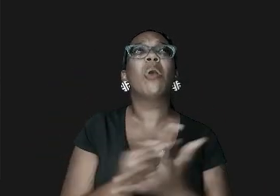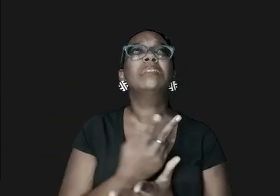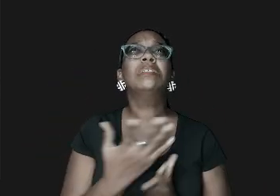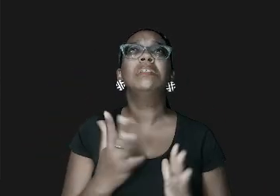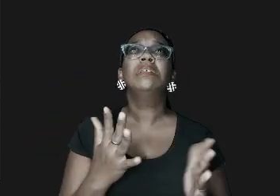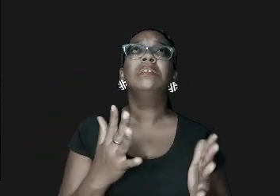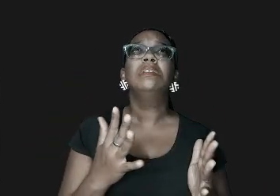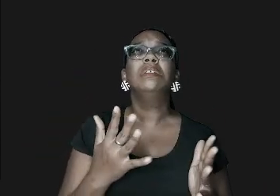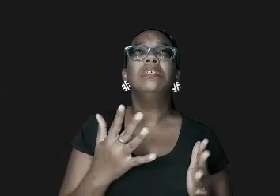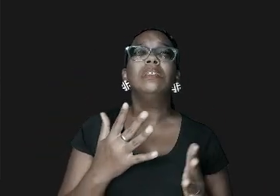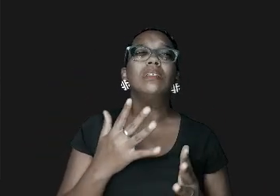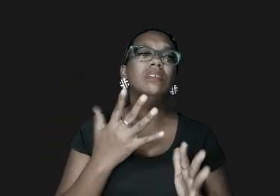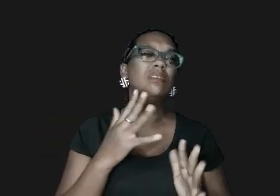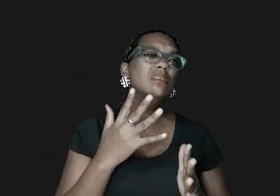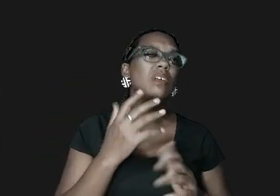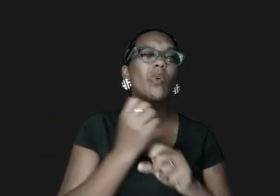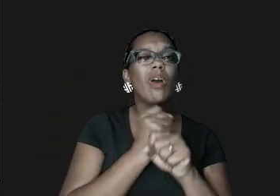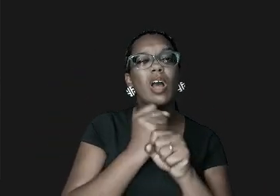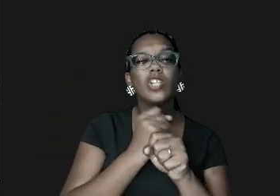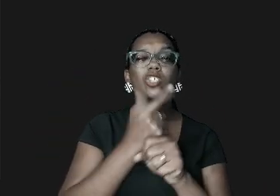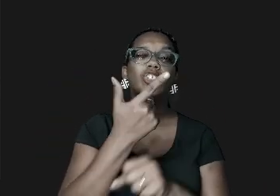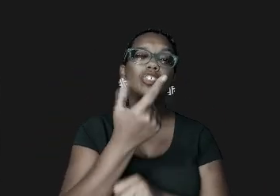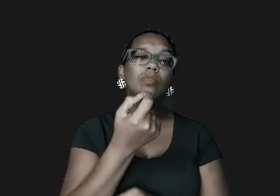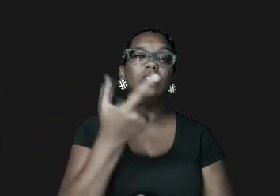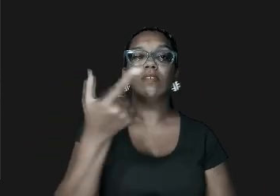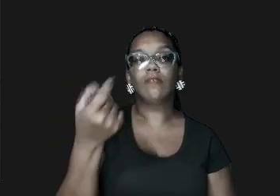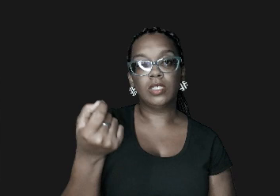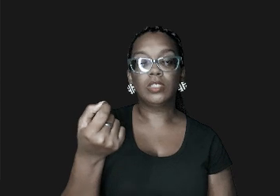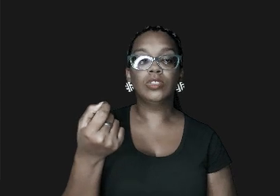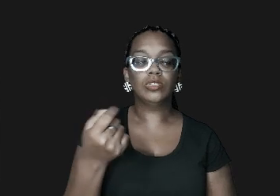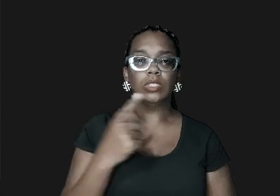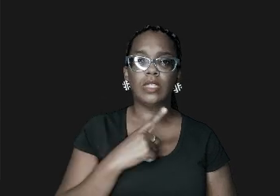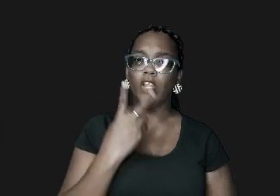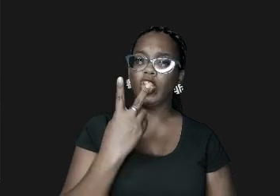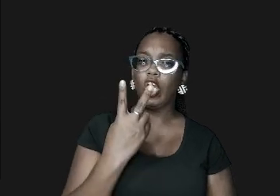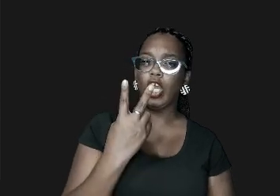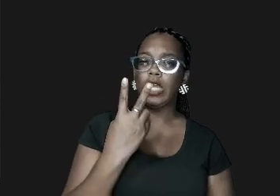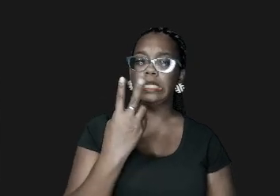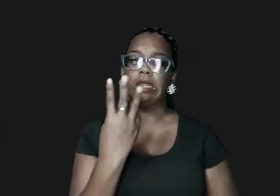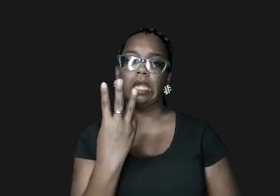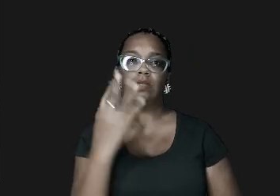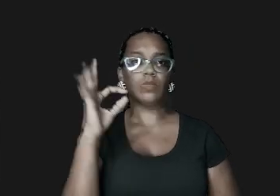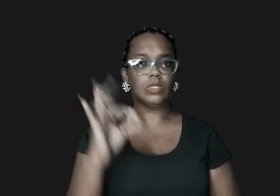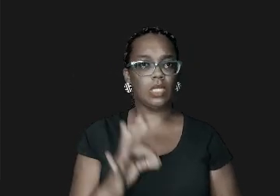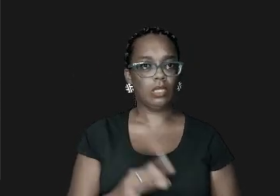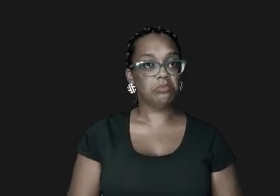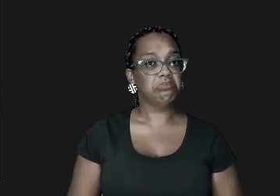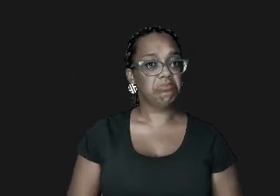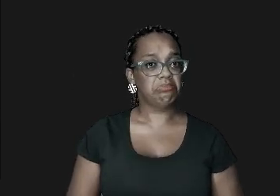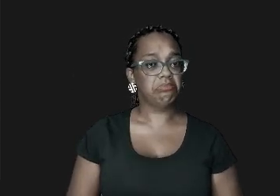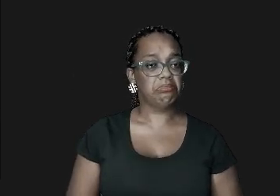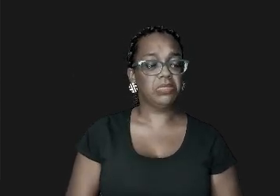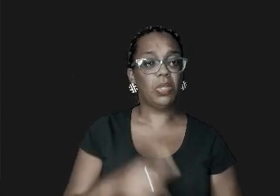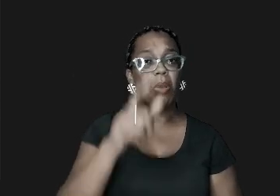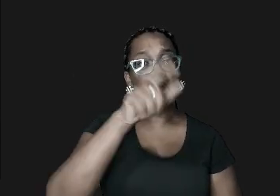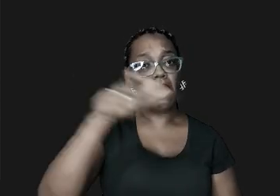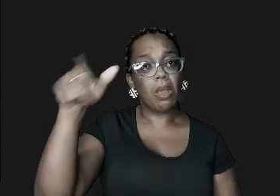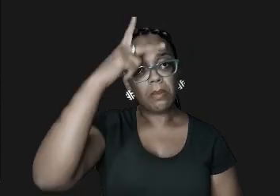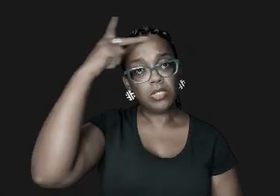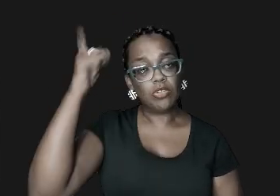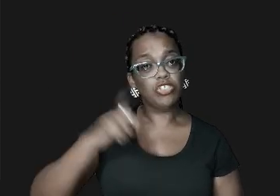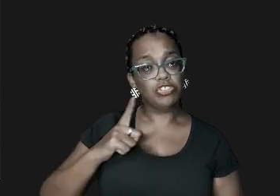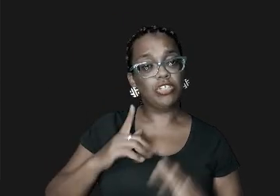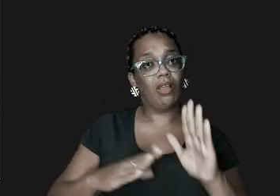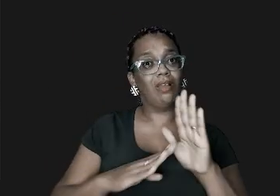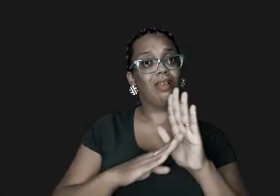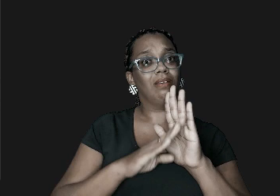vertiginosa e quando chegou ali meados de 2020 chegou na casa dos dois três por cento então